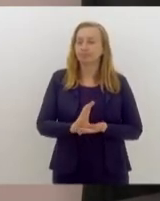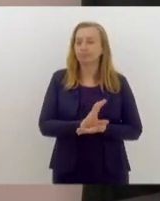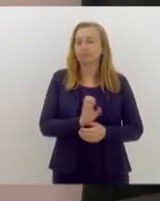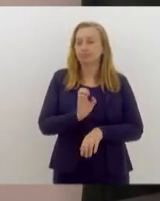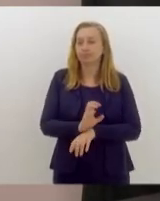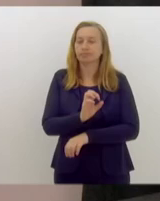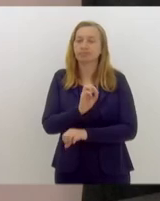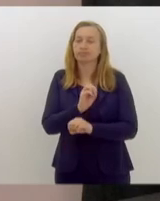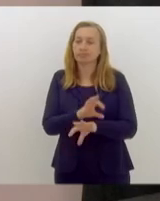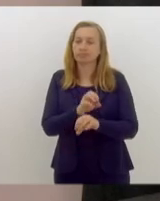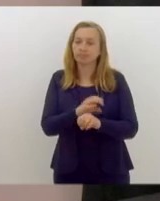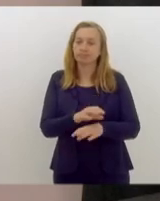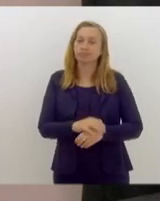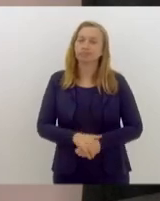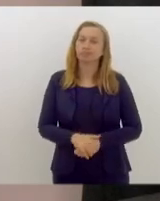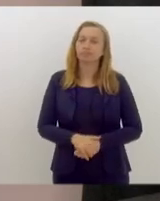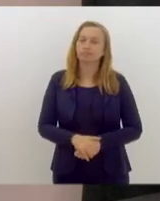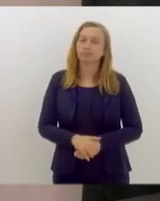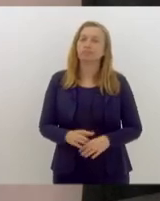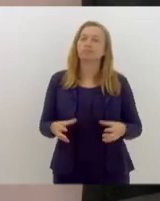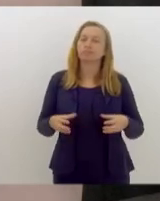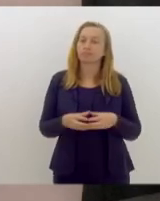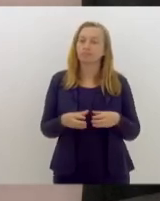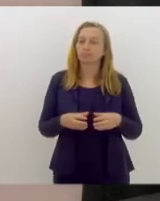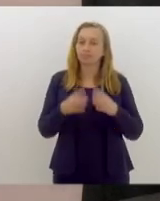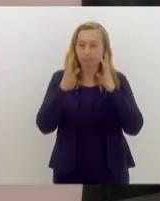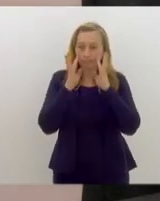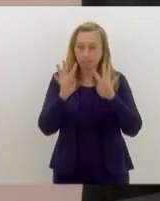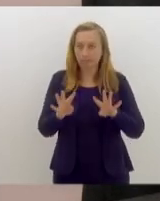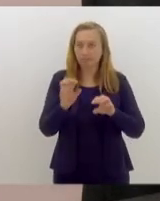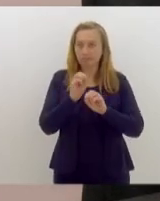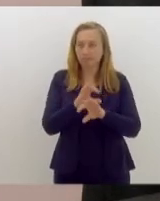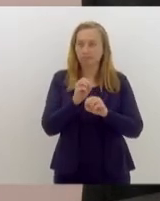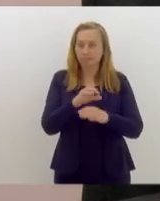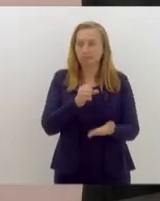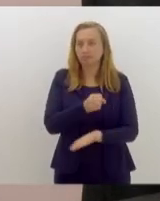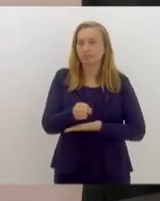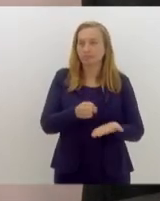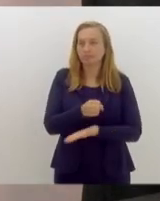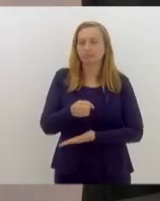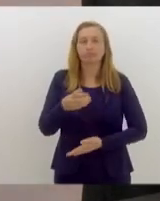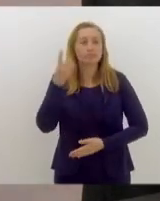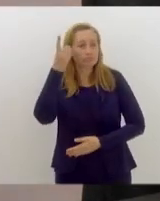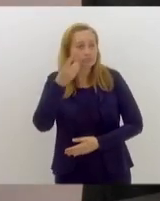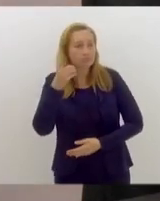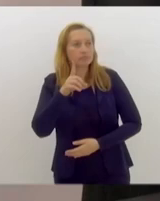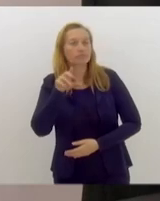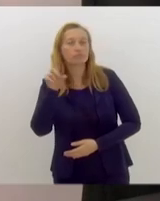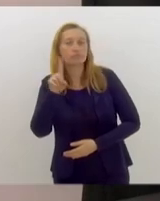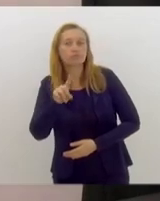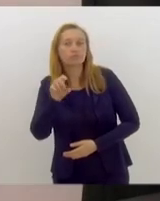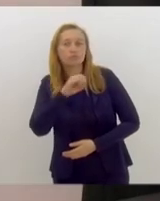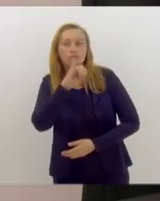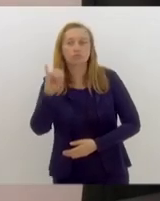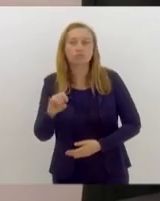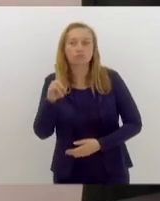presidente da Comissão de Atenção de Educação Básica. Oi, Luciane, voltou?